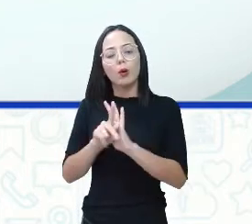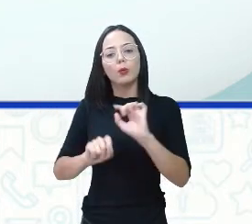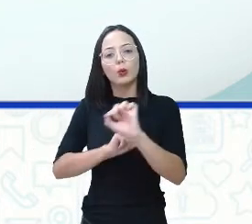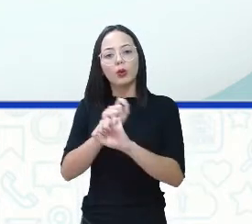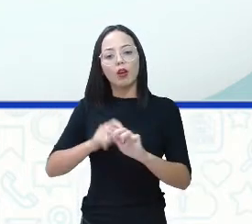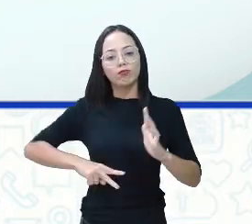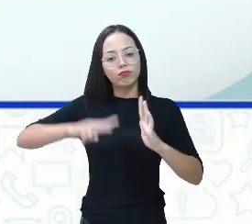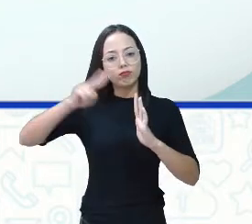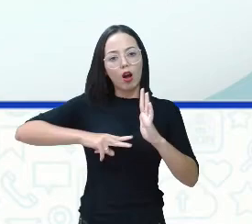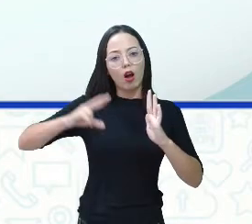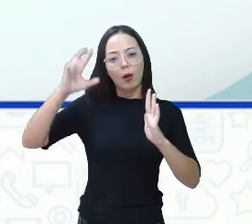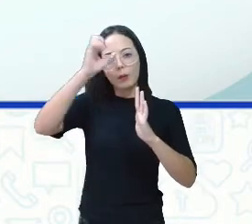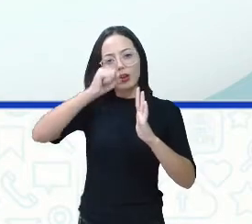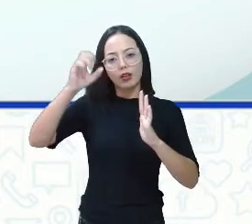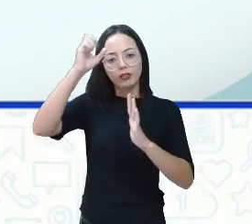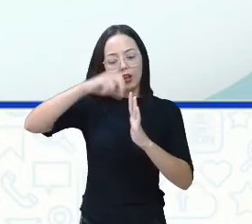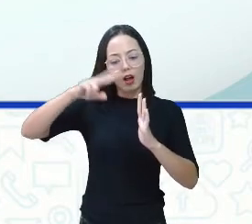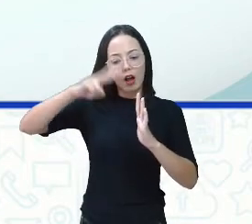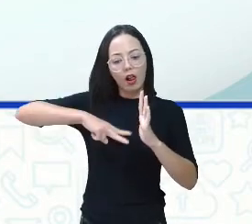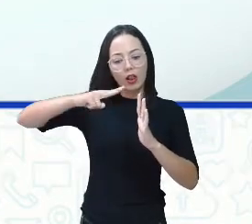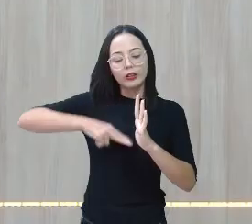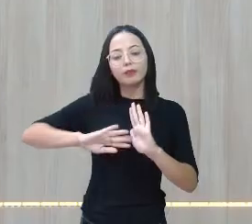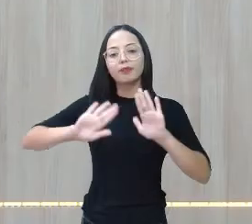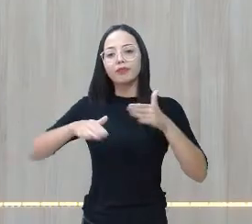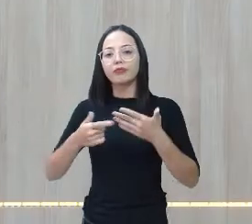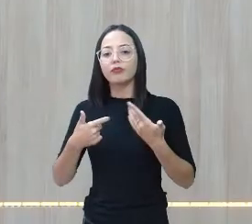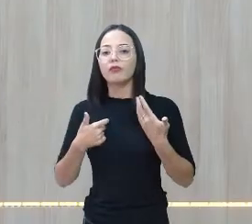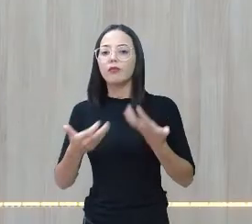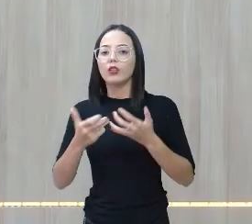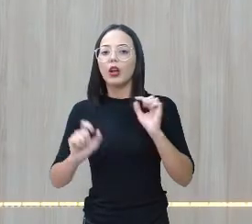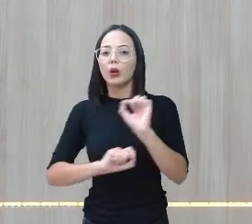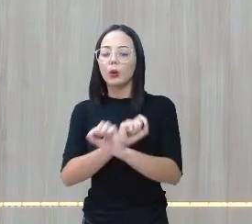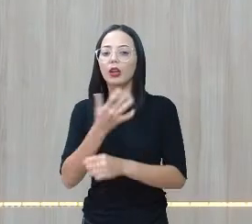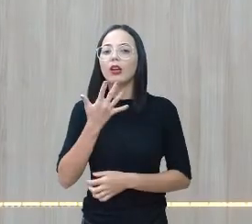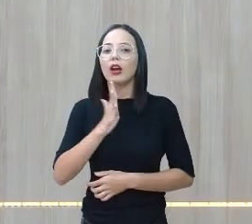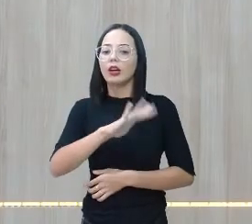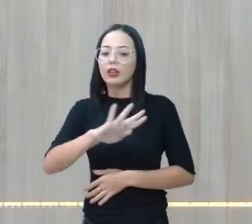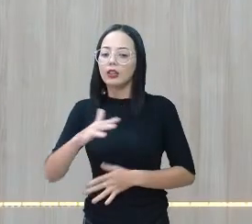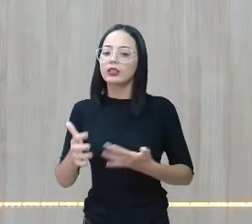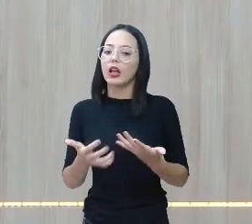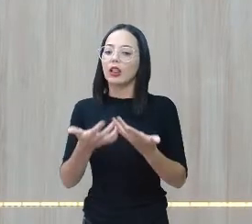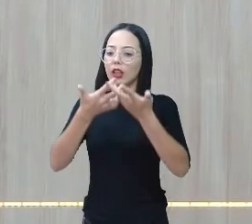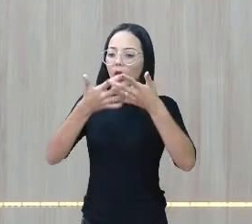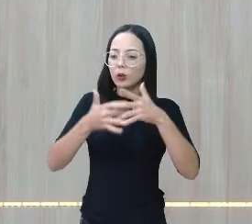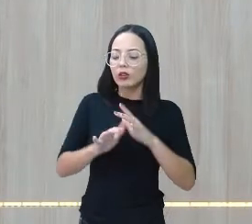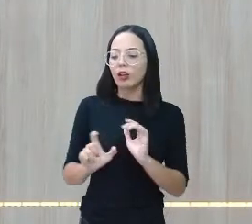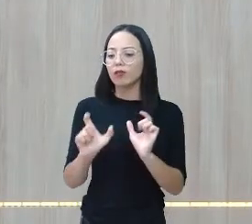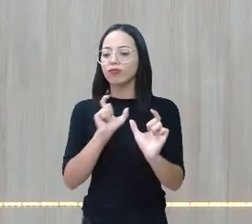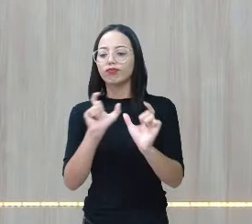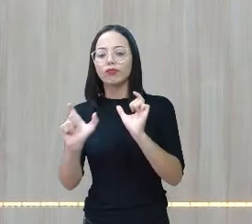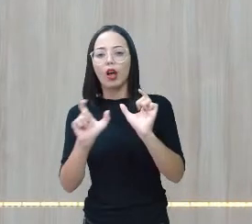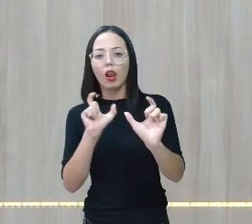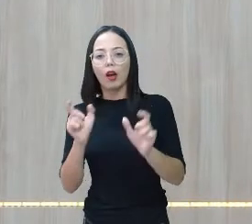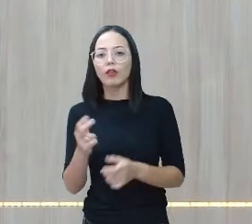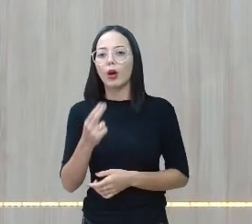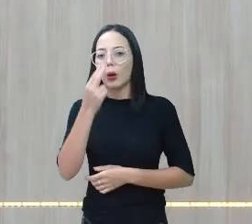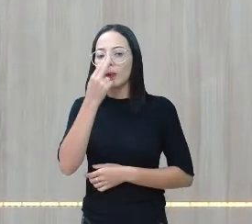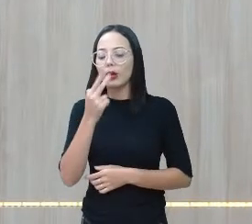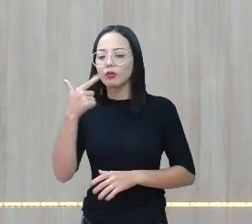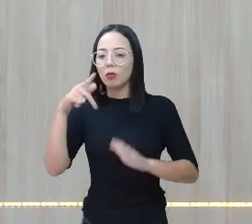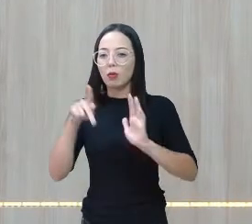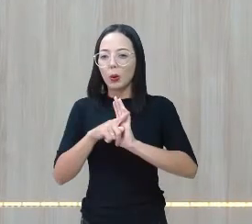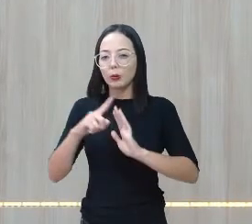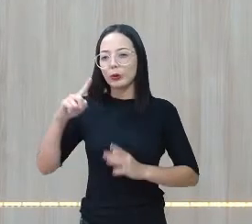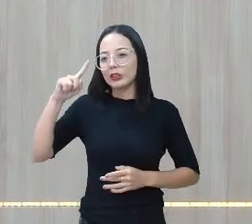alfabetização das crianças. Então, quando a gente está querendo aí que a criança crie uma certa naturalidade com as palavras, mesmo aquelas que soem